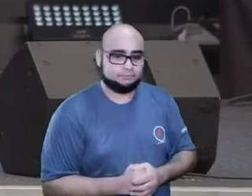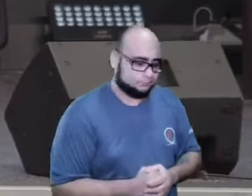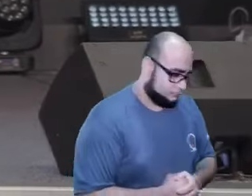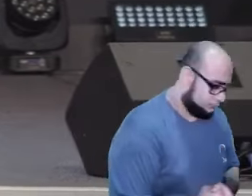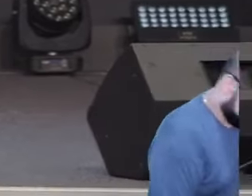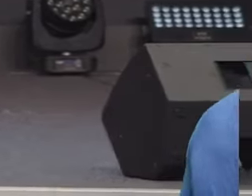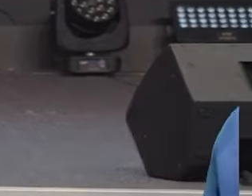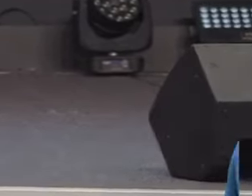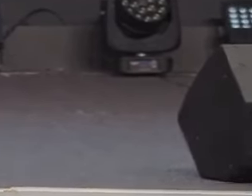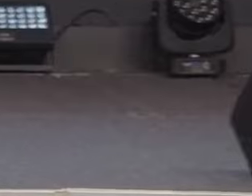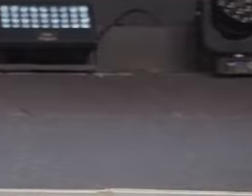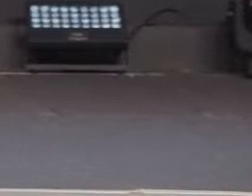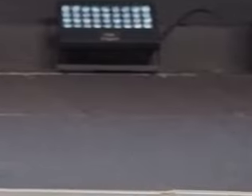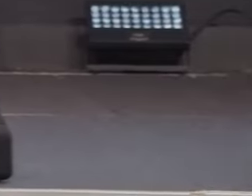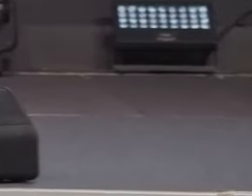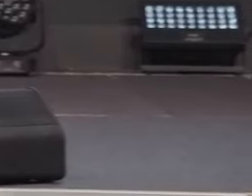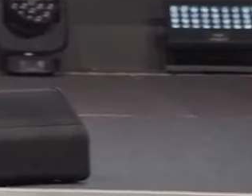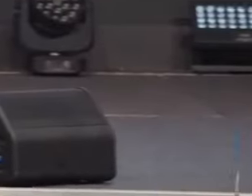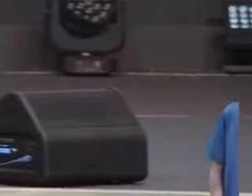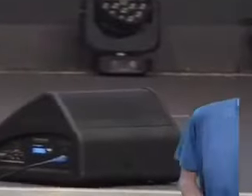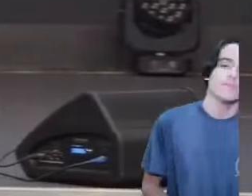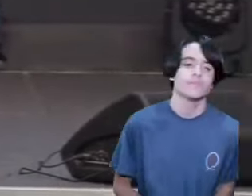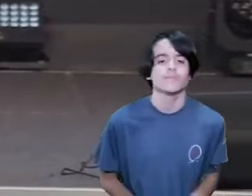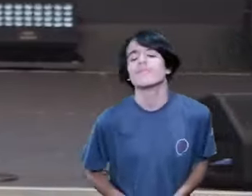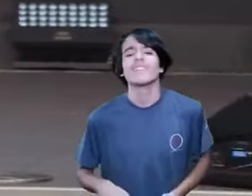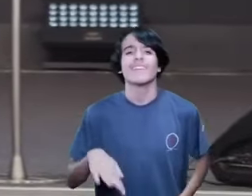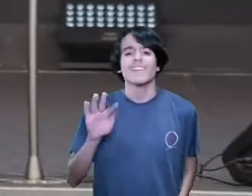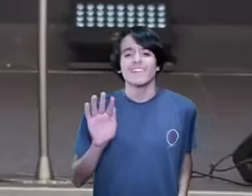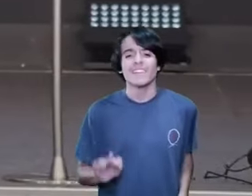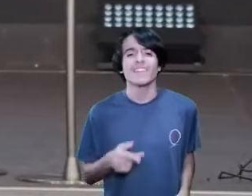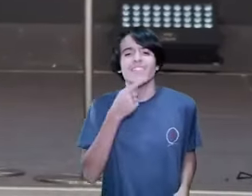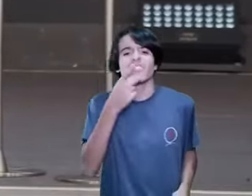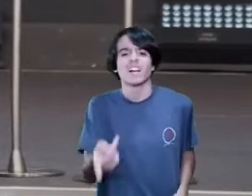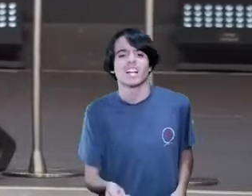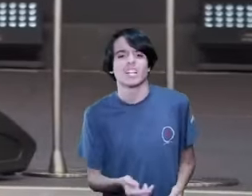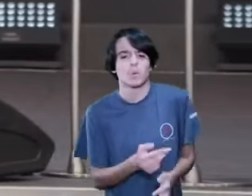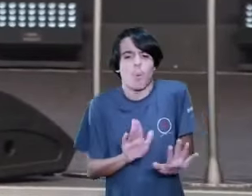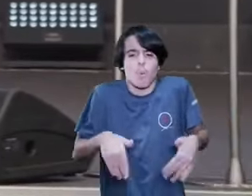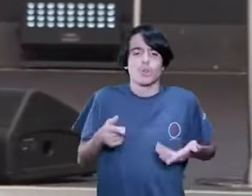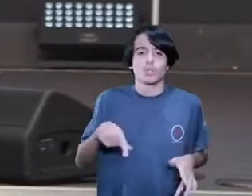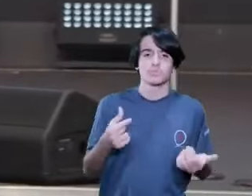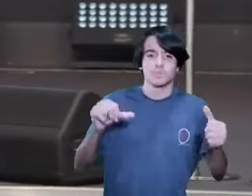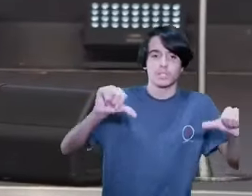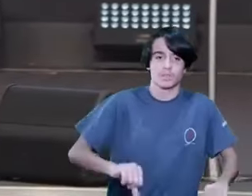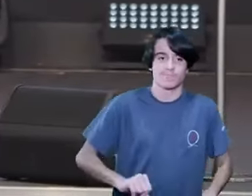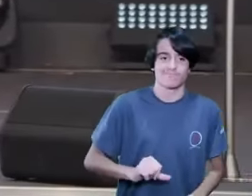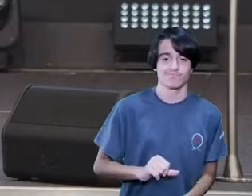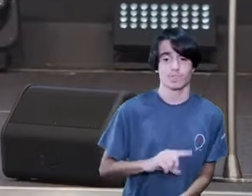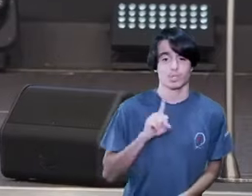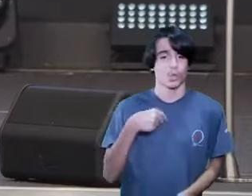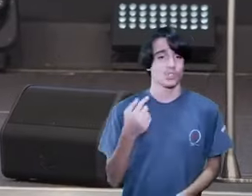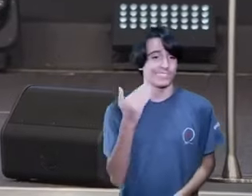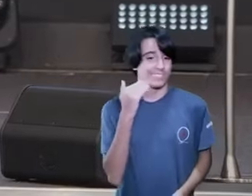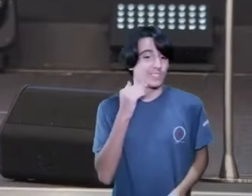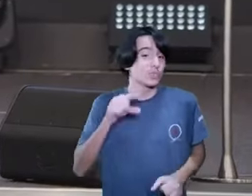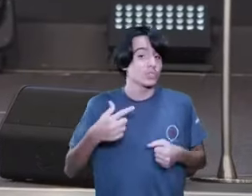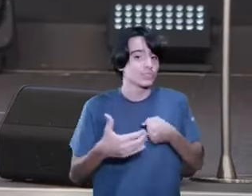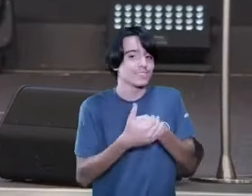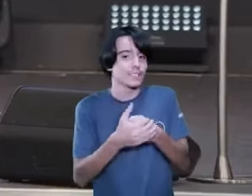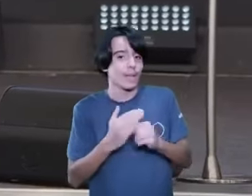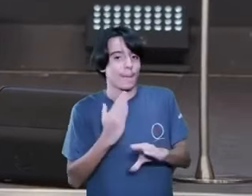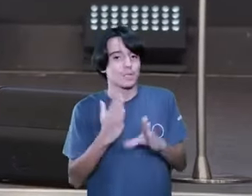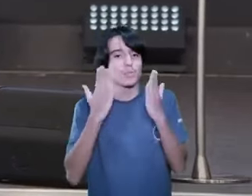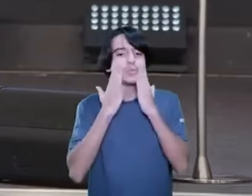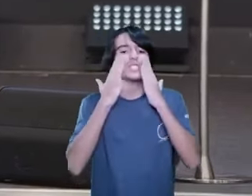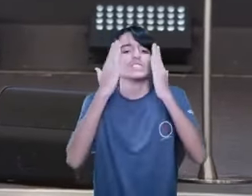Na hora de nós nos apresentarmos, quem é que conta a derrota? Nós não trazemos os defeitos, nós só trazemos a lista